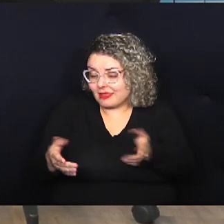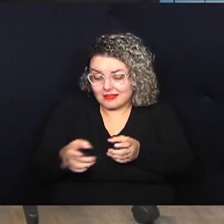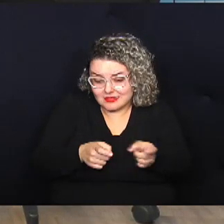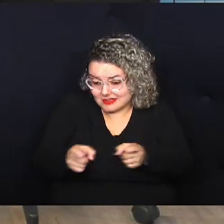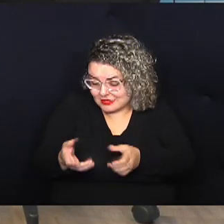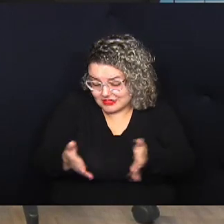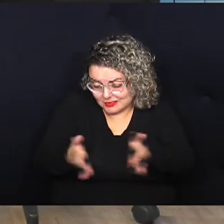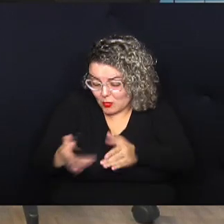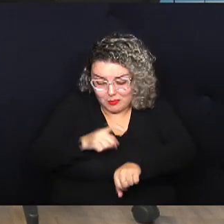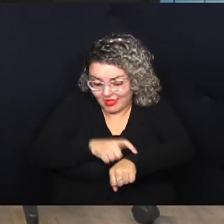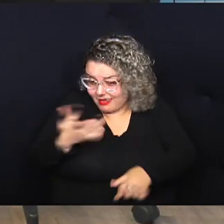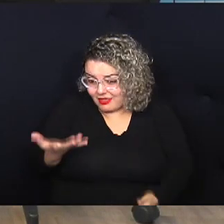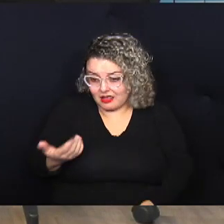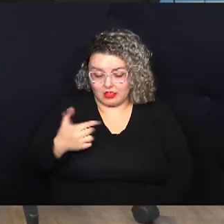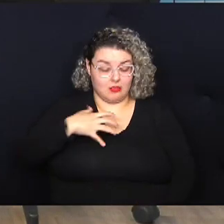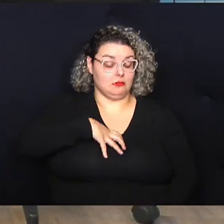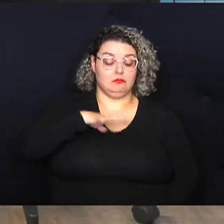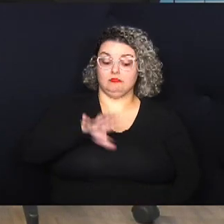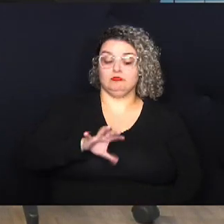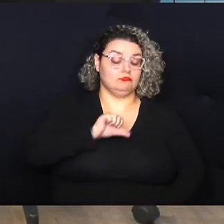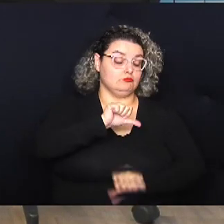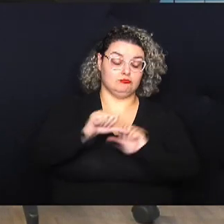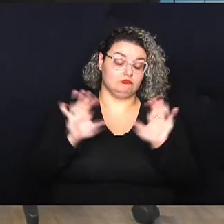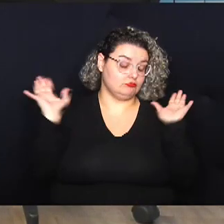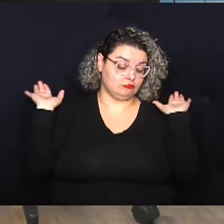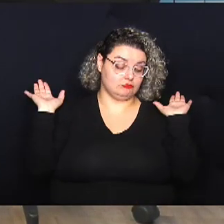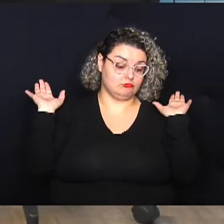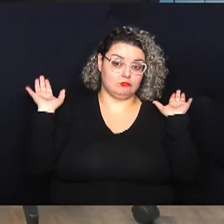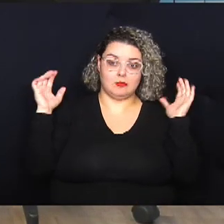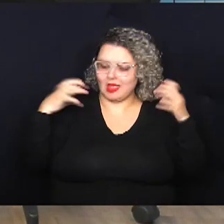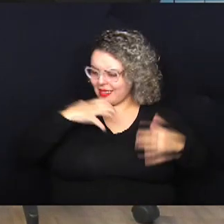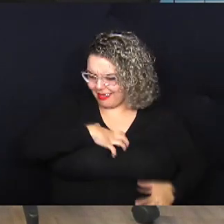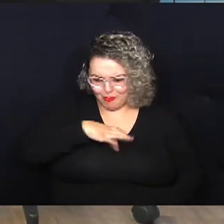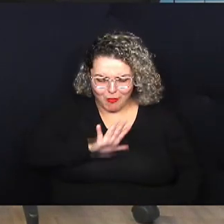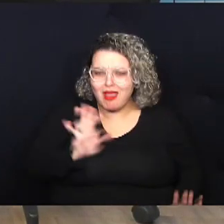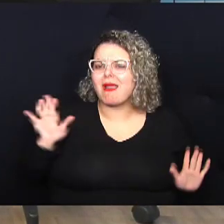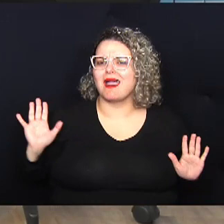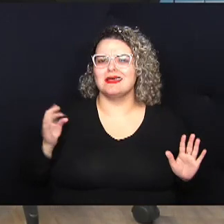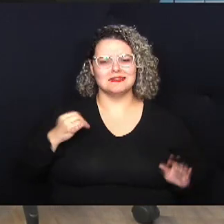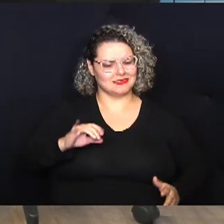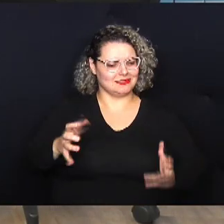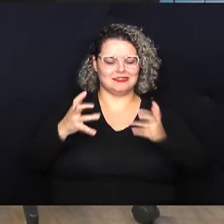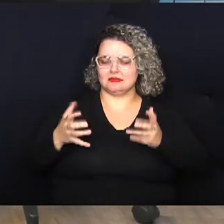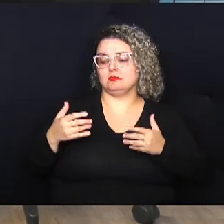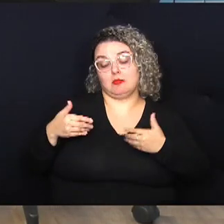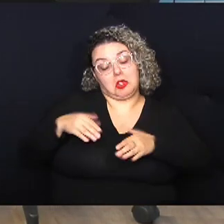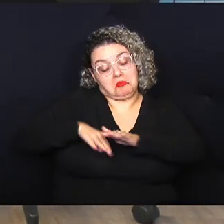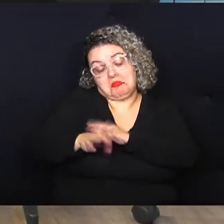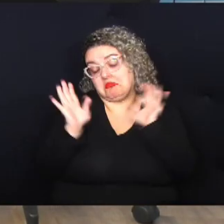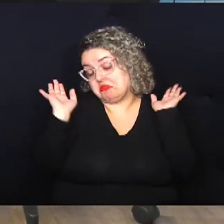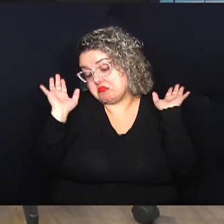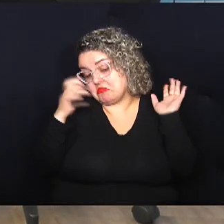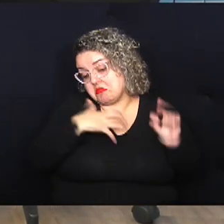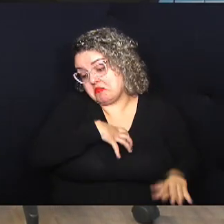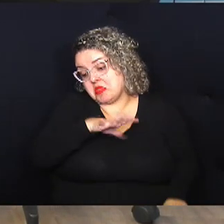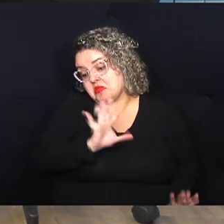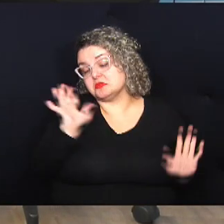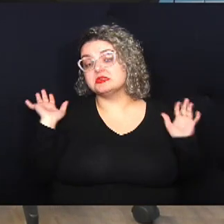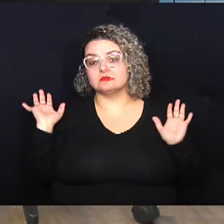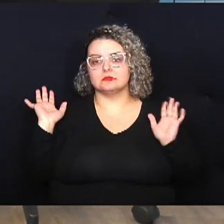sou assim, eu não vou mudar. A gente ouve muito isso, né? Eu sou desse jeito. Se você quiser acostumar comigo é dessa forma, você